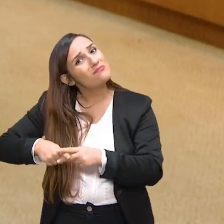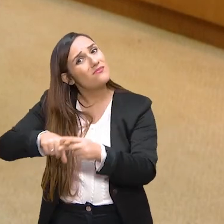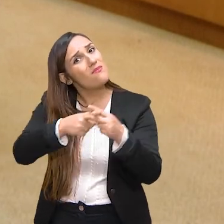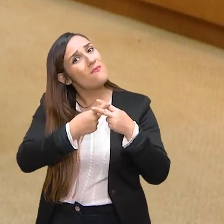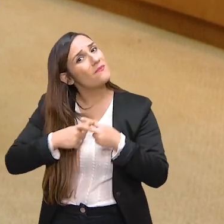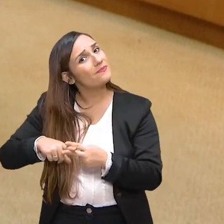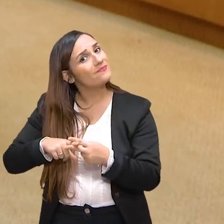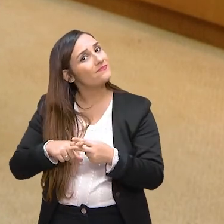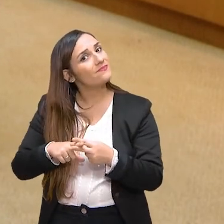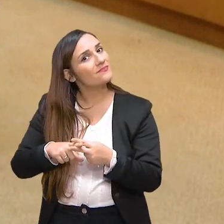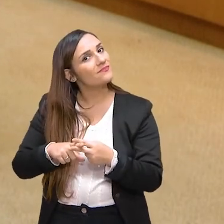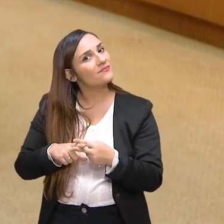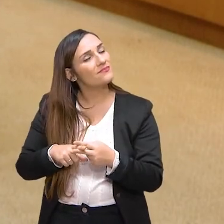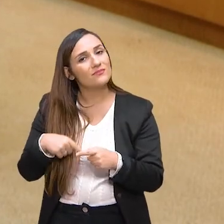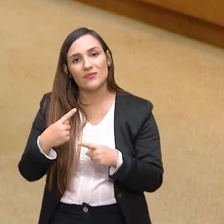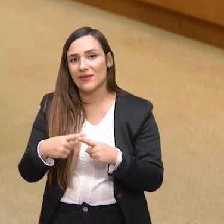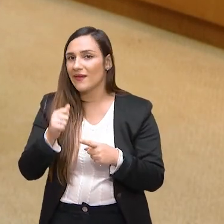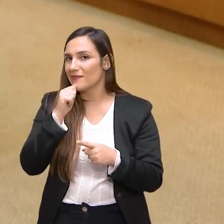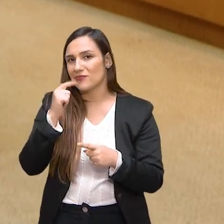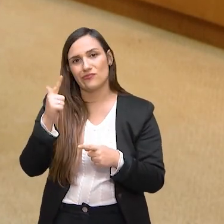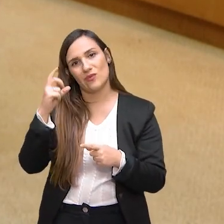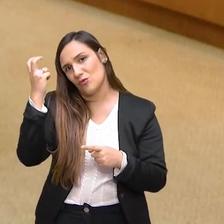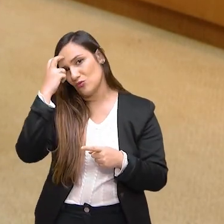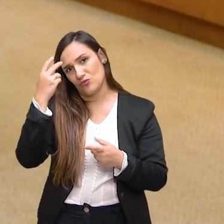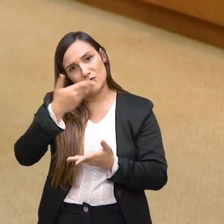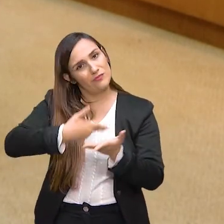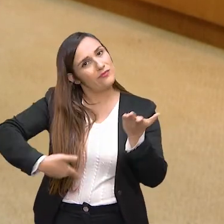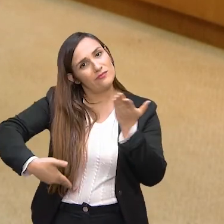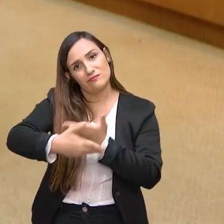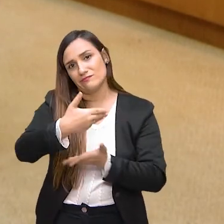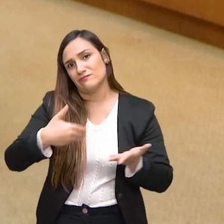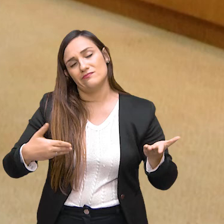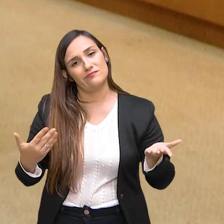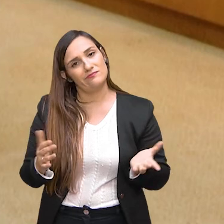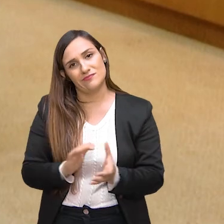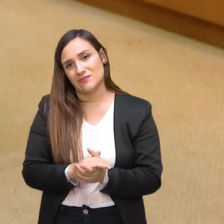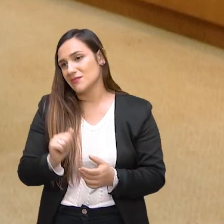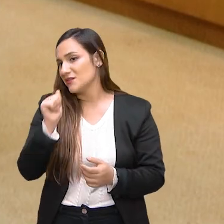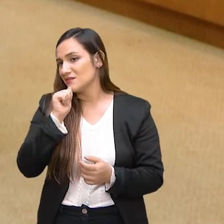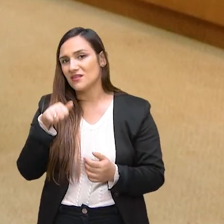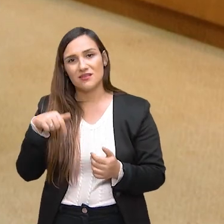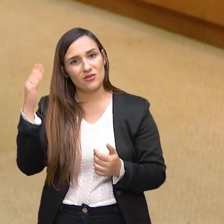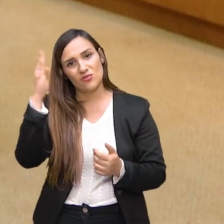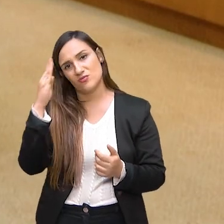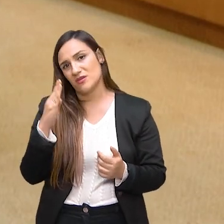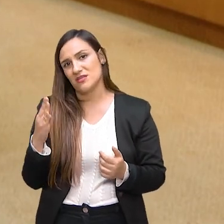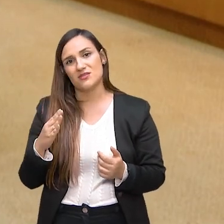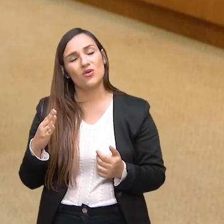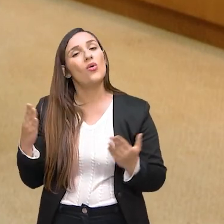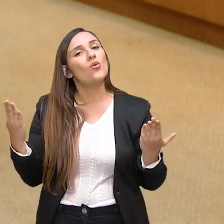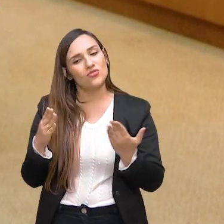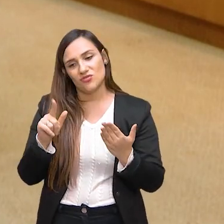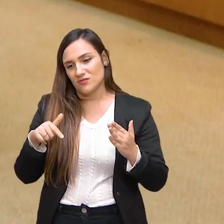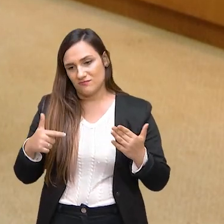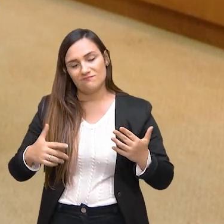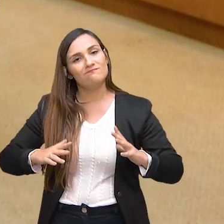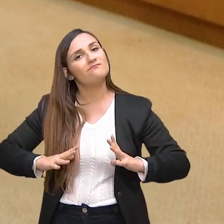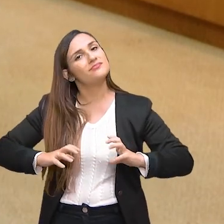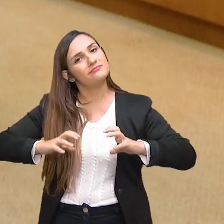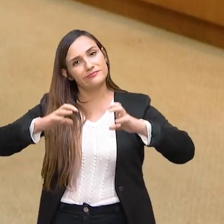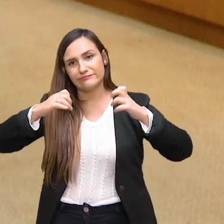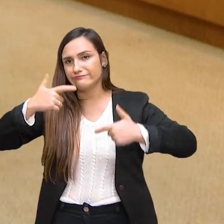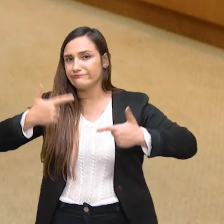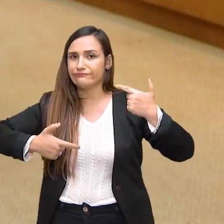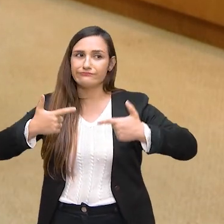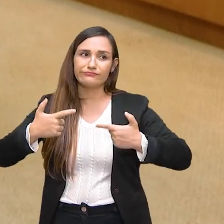isso, porque não há uma cultura de mediação, né? Há uma cultura do litígio no Brasil, ainda